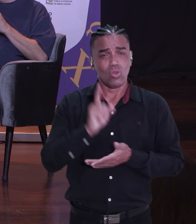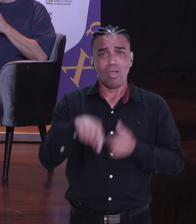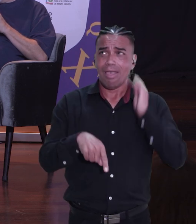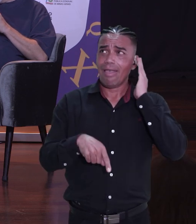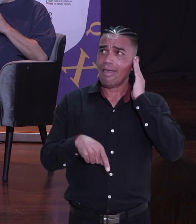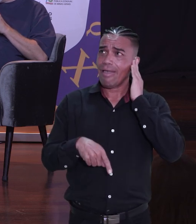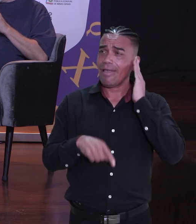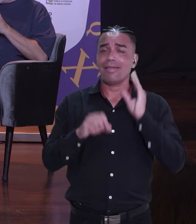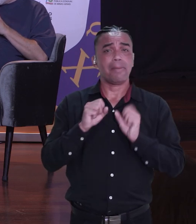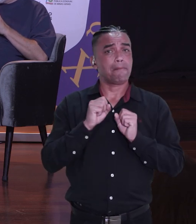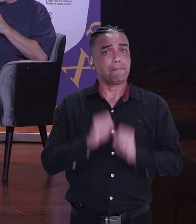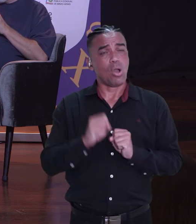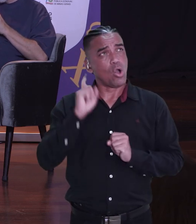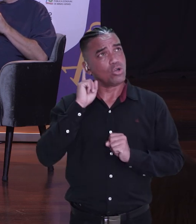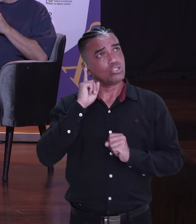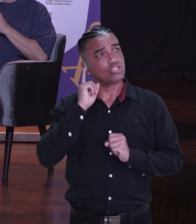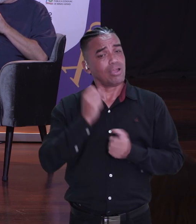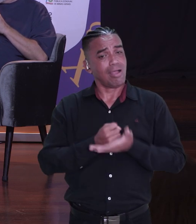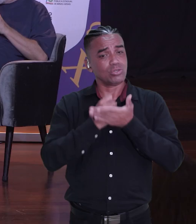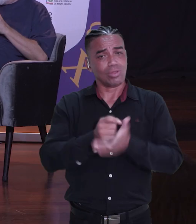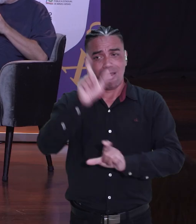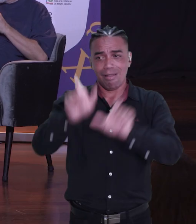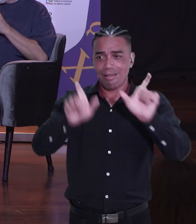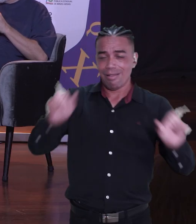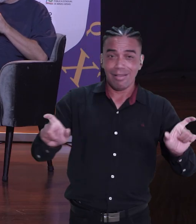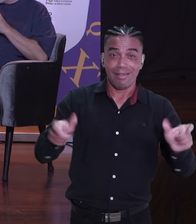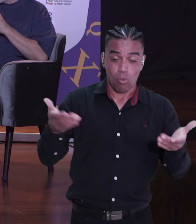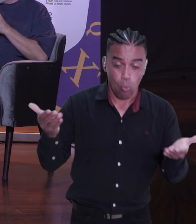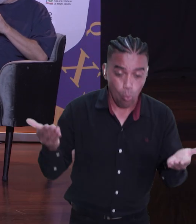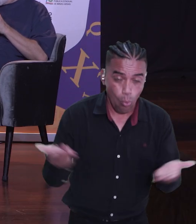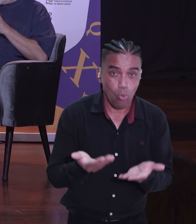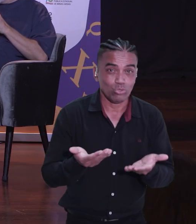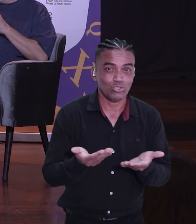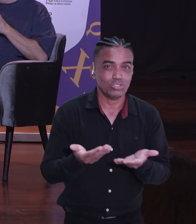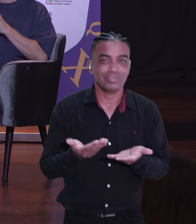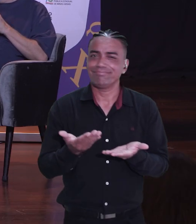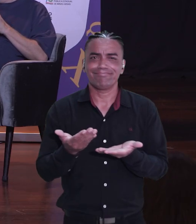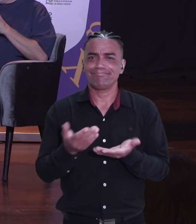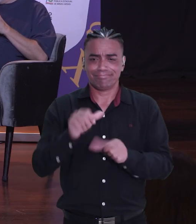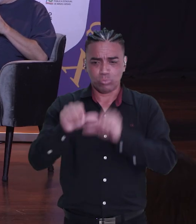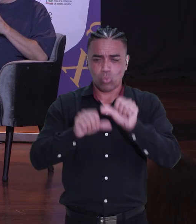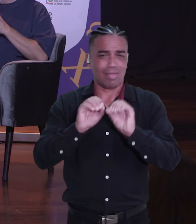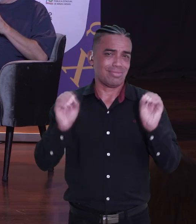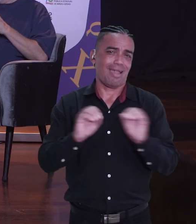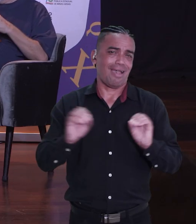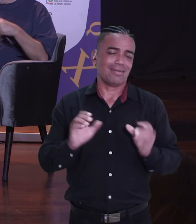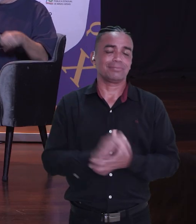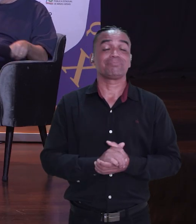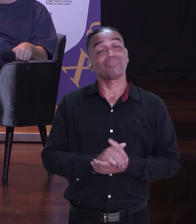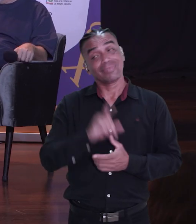Acho que foi um livro que pode, inclusive, ajudar muita gente hoje, sem nenhum